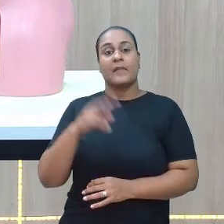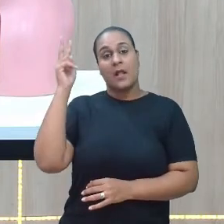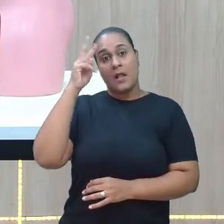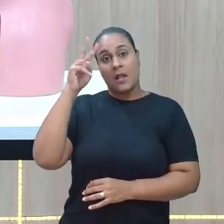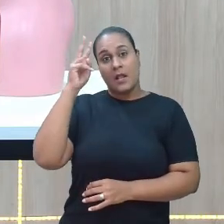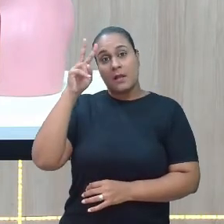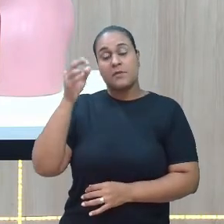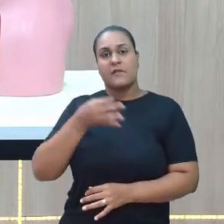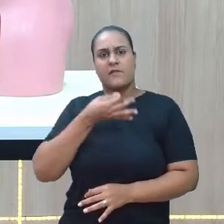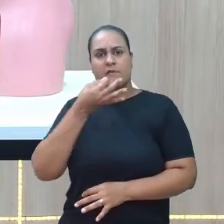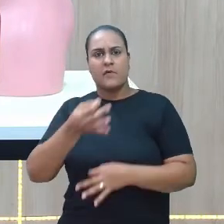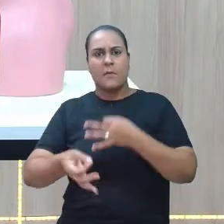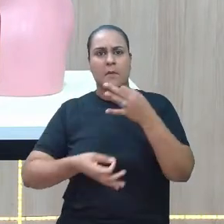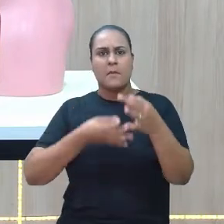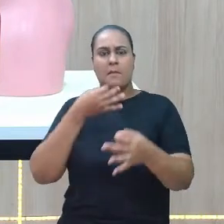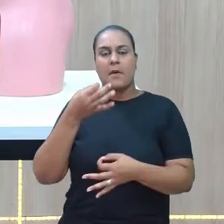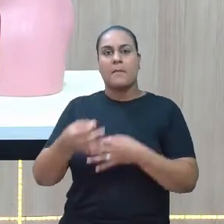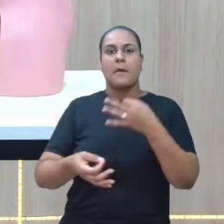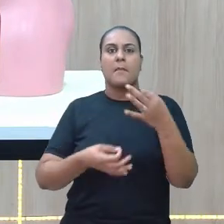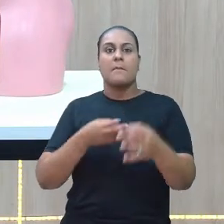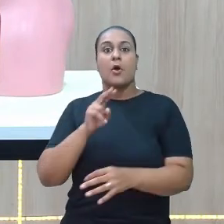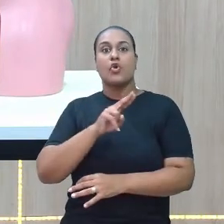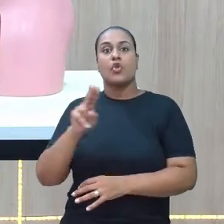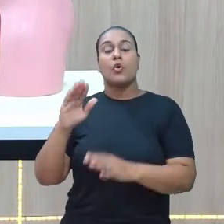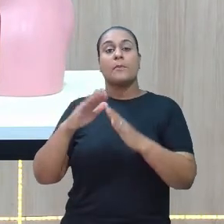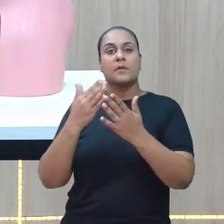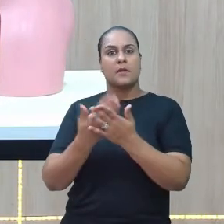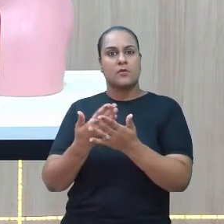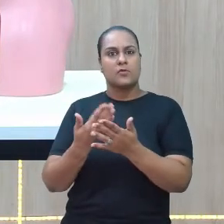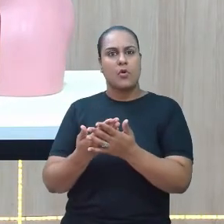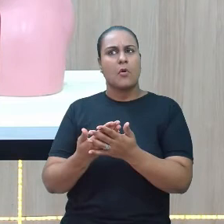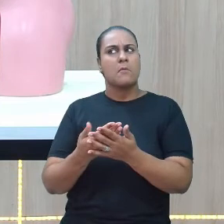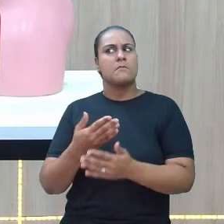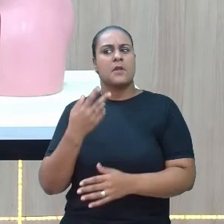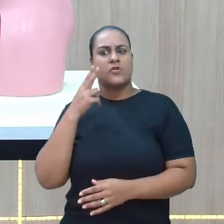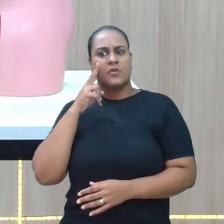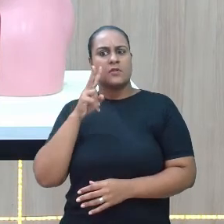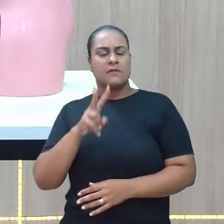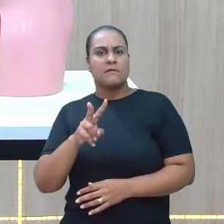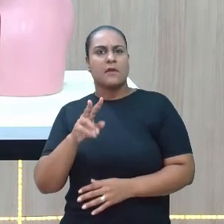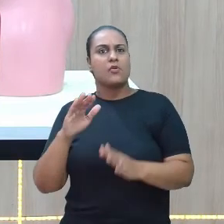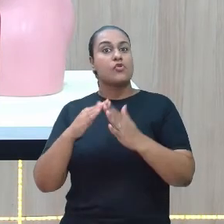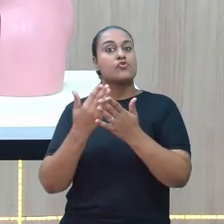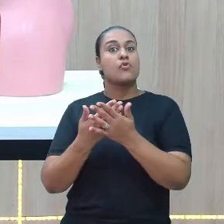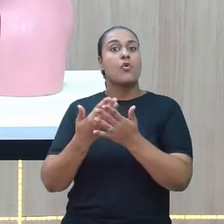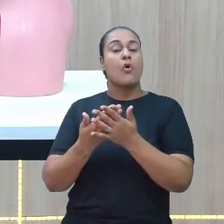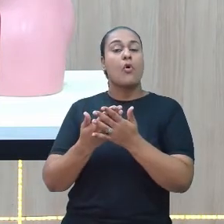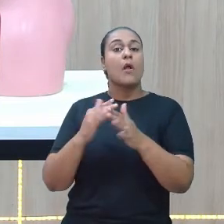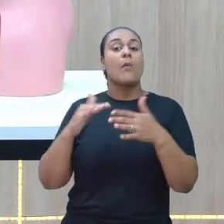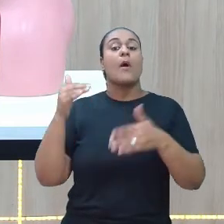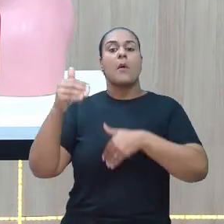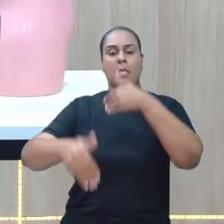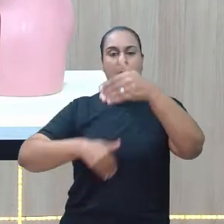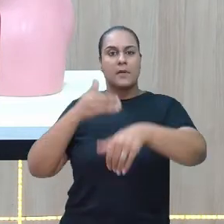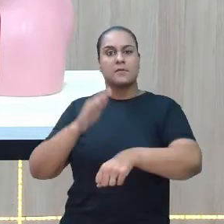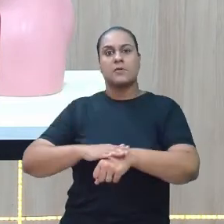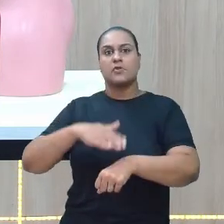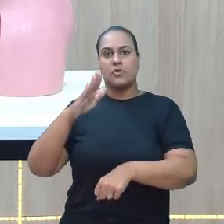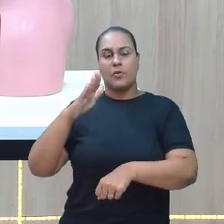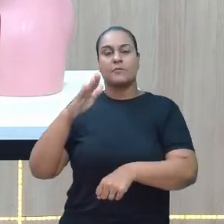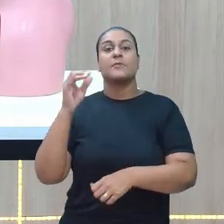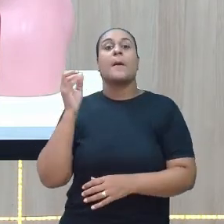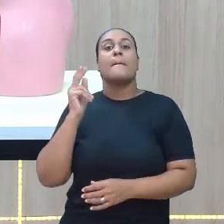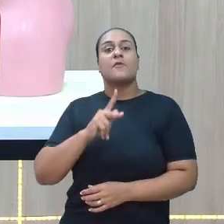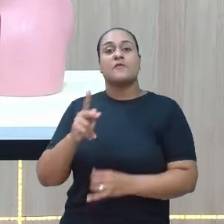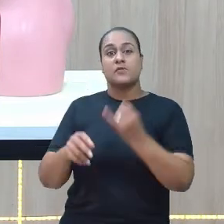sua escola, para vermos qual é a escola que está mais antenada nas nossas aulas. Temos a professora Isabel de